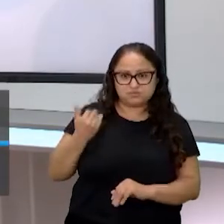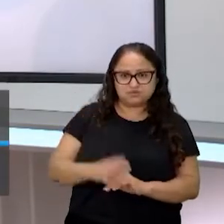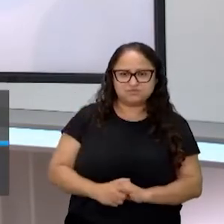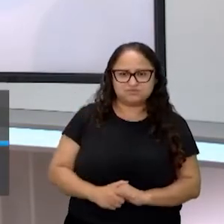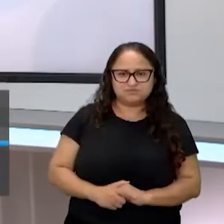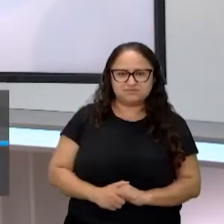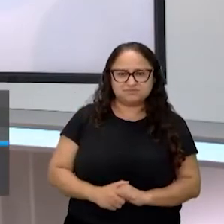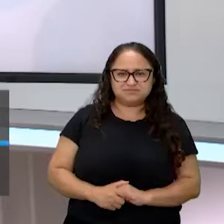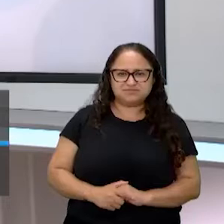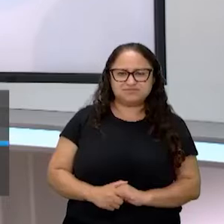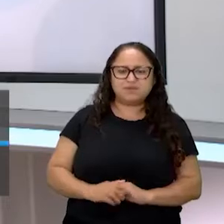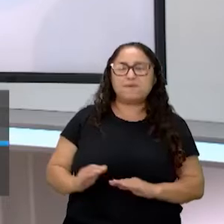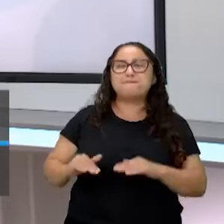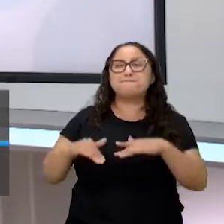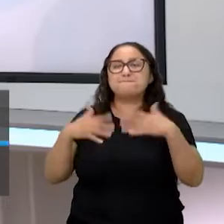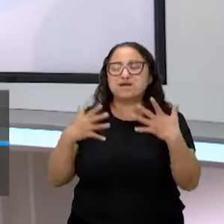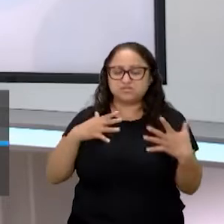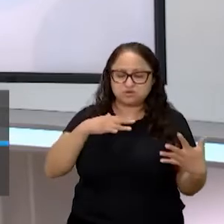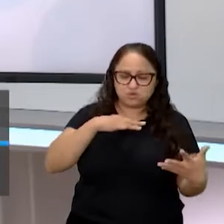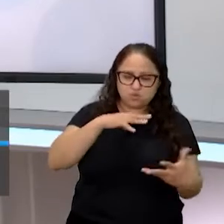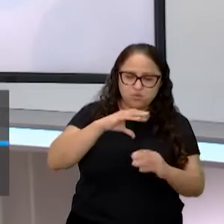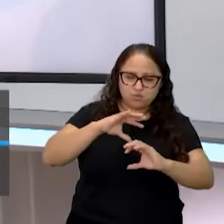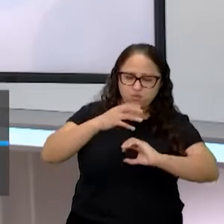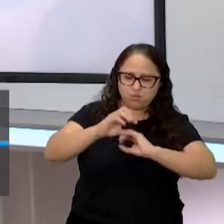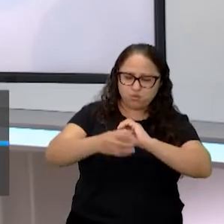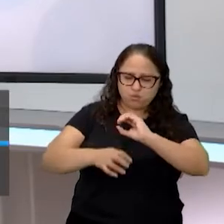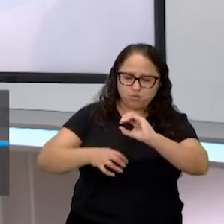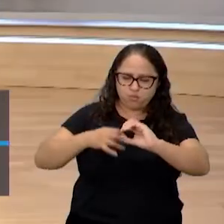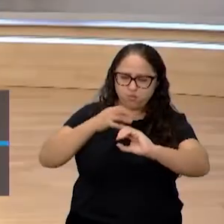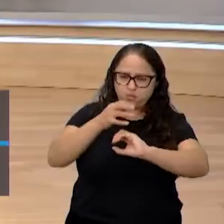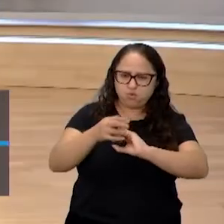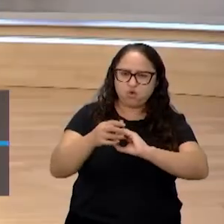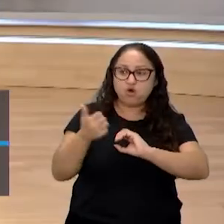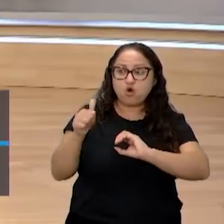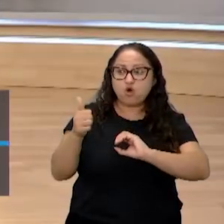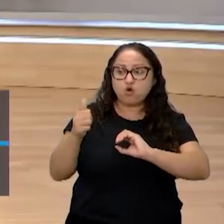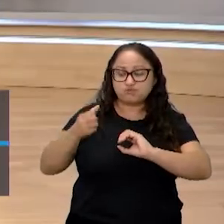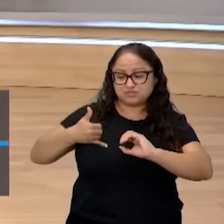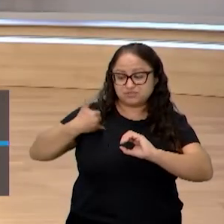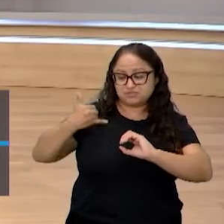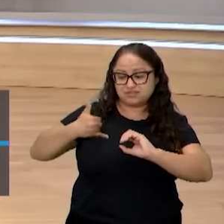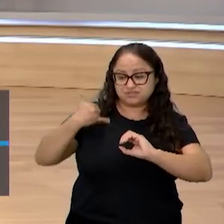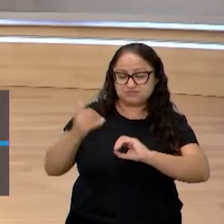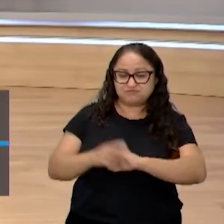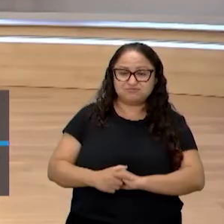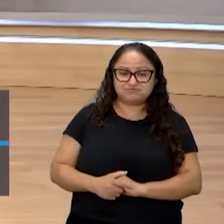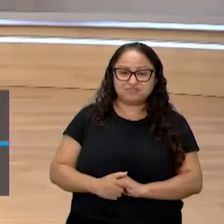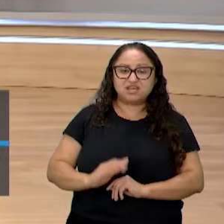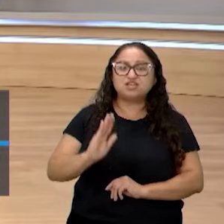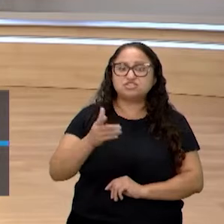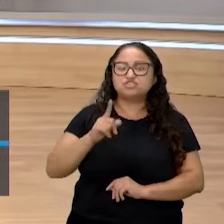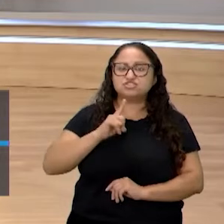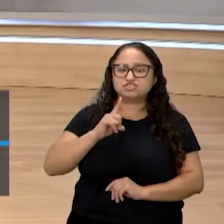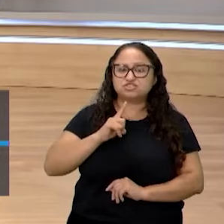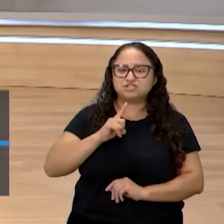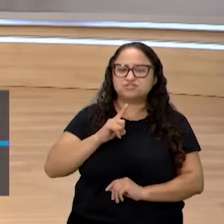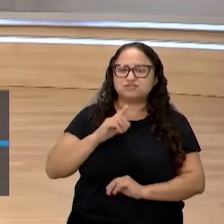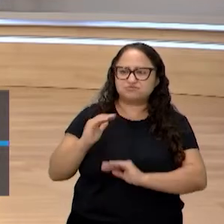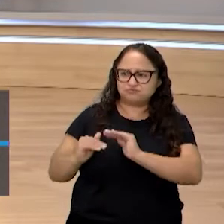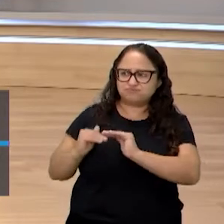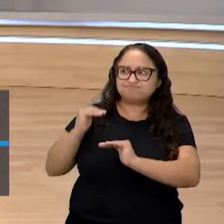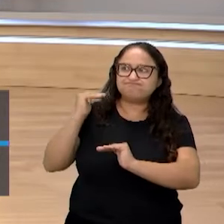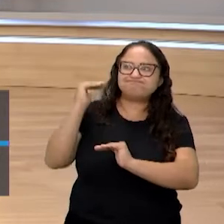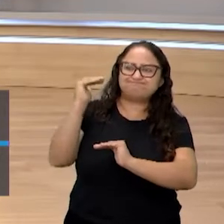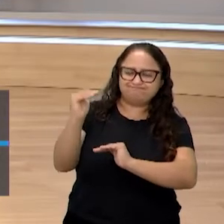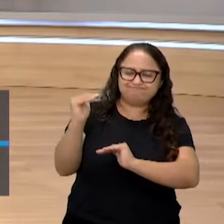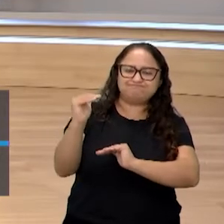assim. Né? Passou 11 anos aqui, só que ela deu uma volta, só uma voltinha, só 11 anos. Então a pessoa lá ia ter, né, praticamente uma idade muito avançada com relação